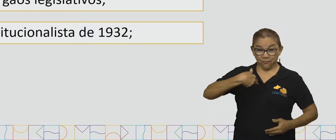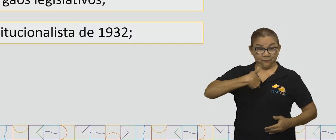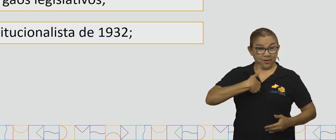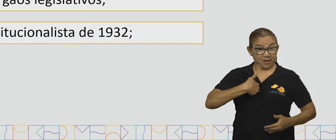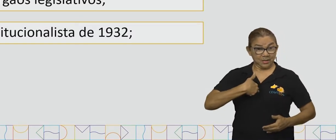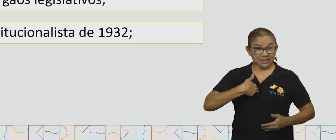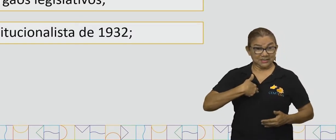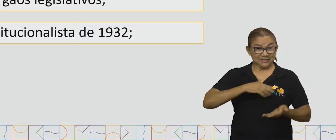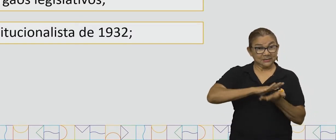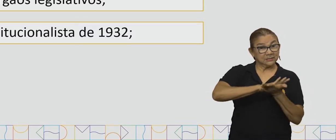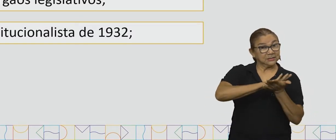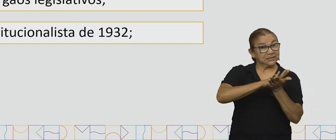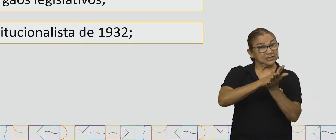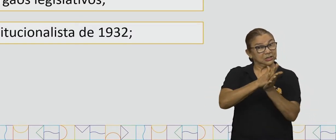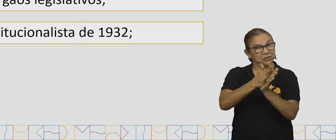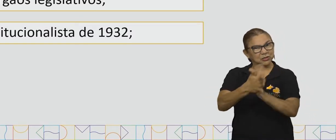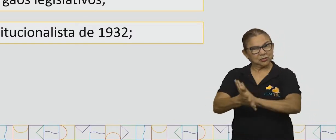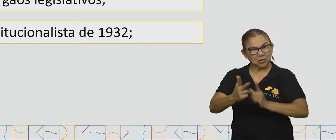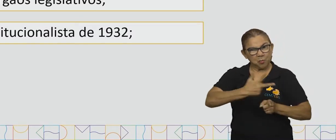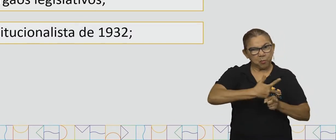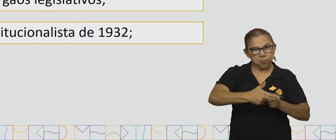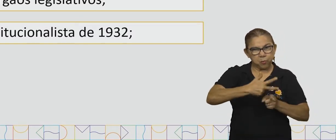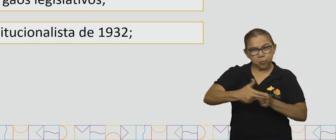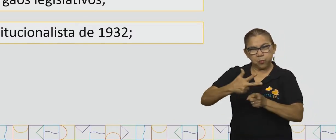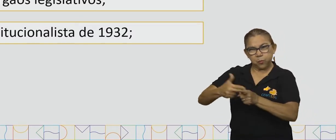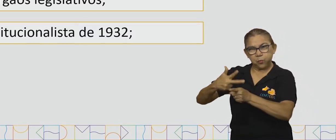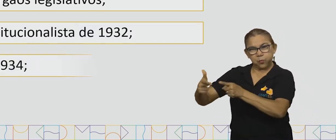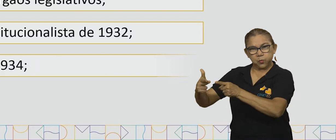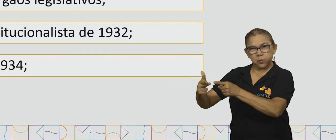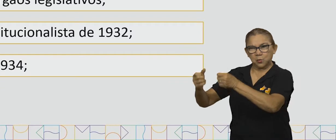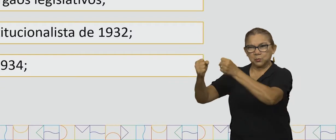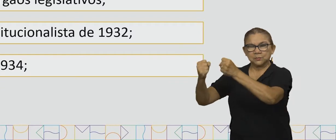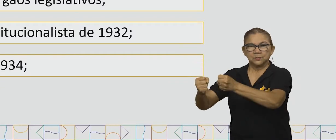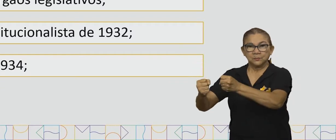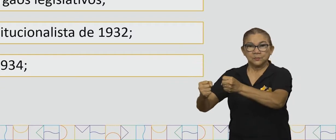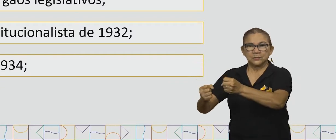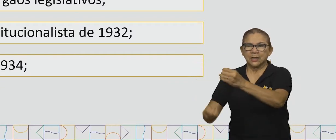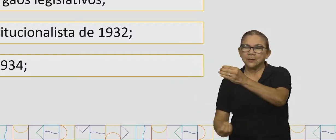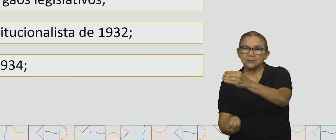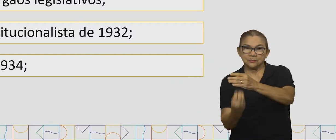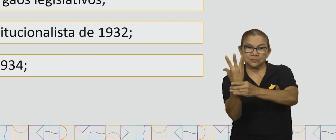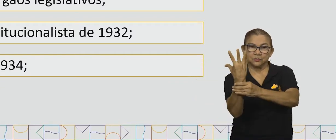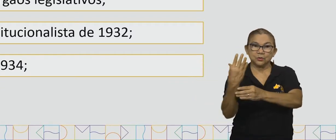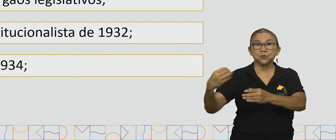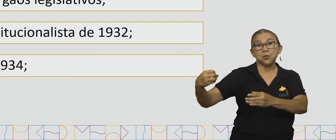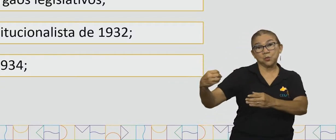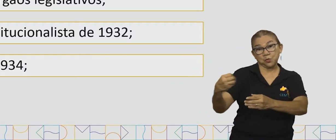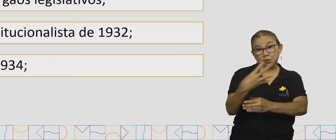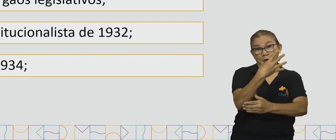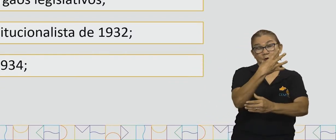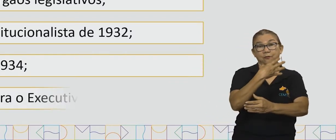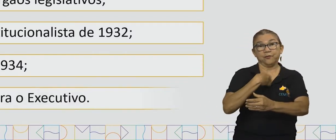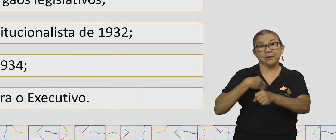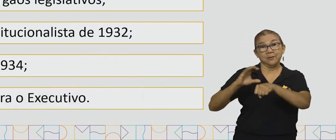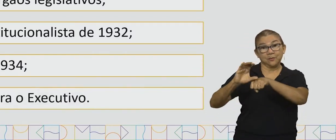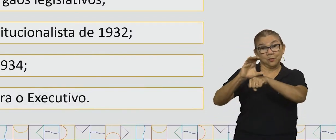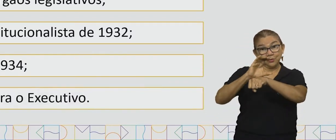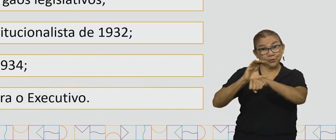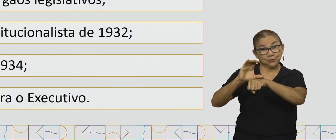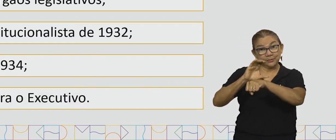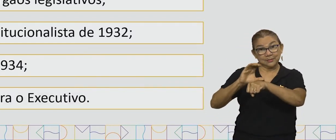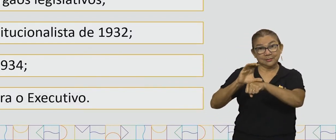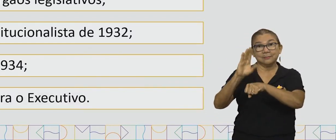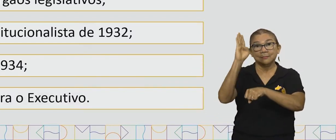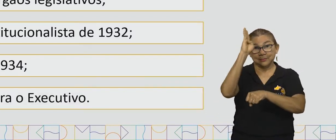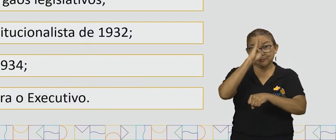forças oposicionistas e, em 1934, promulgou uma nova Constituição, que dava maiores poderes para o